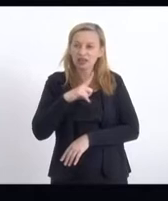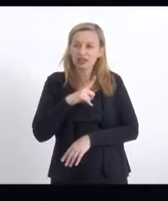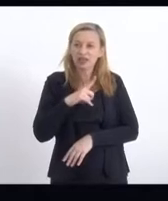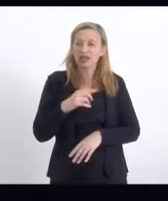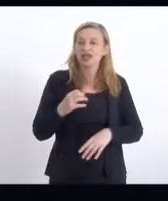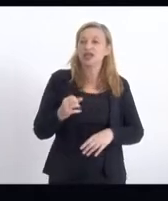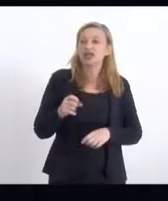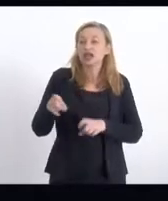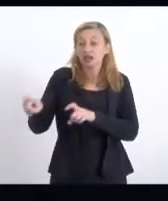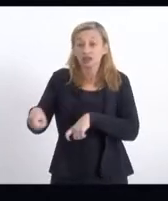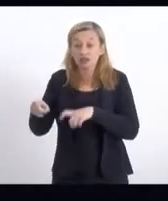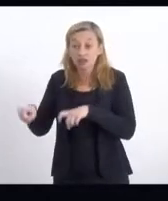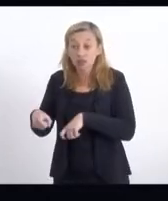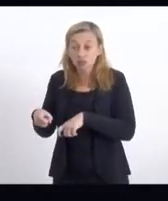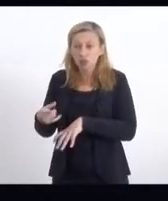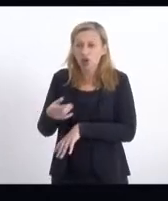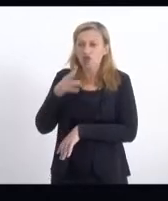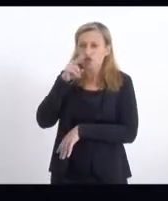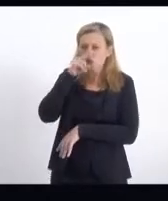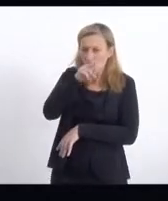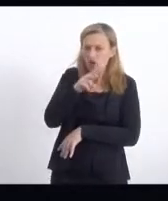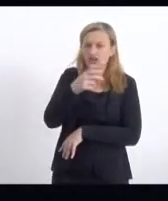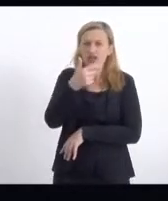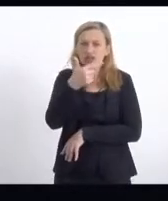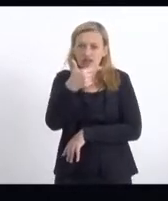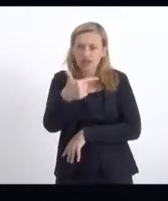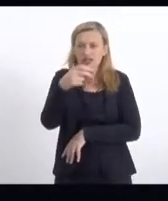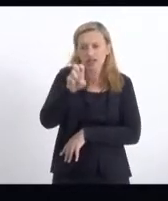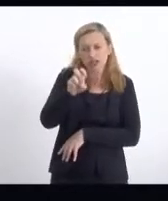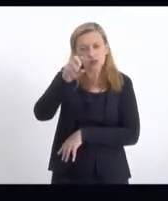agricultura forte, 25 mil pessoas, de acordo com o Censo